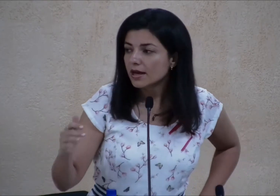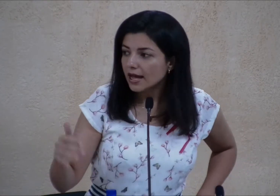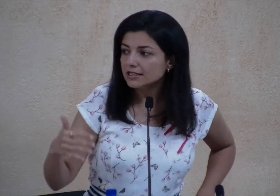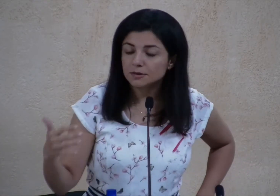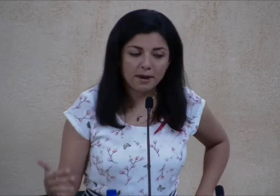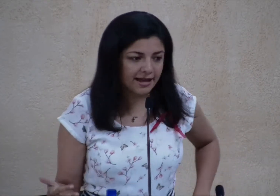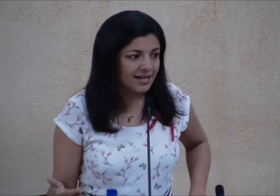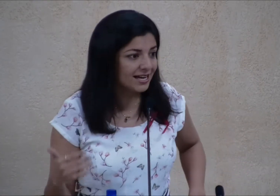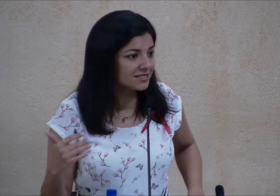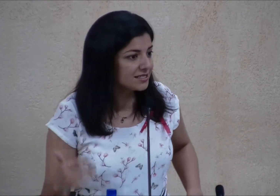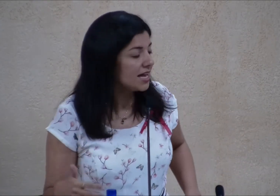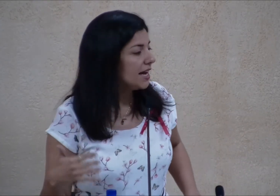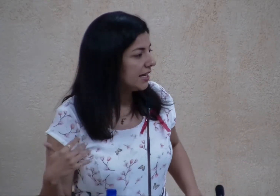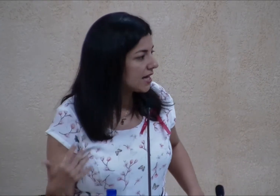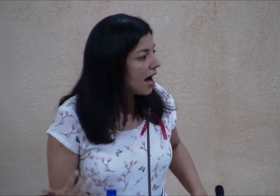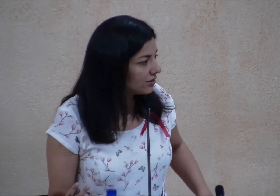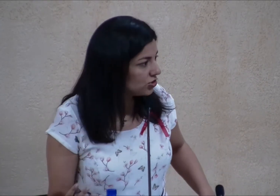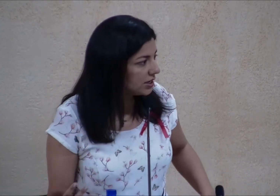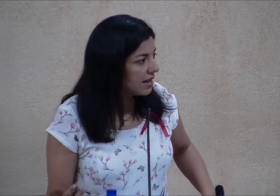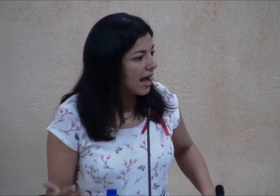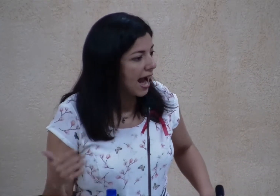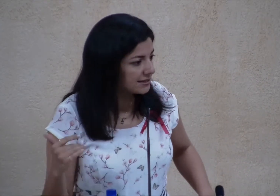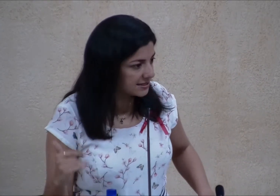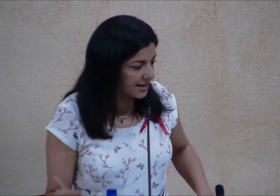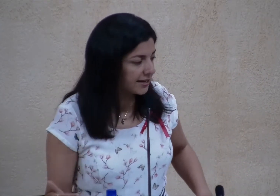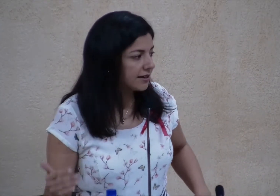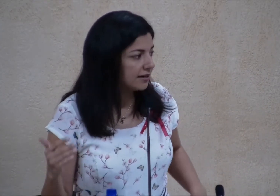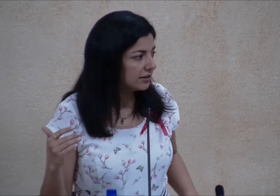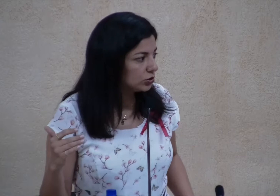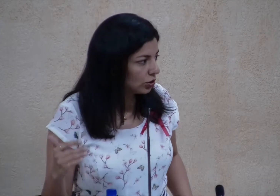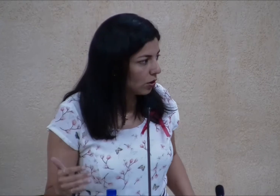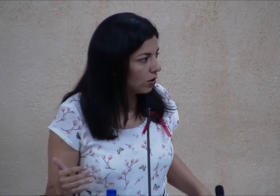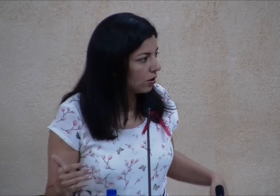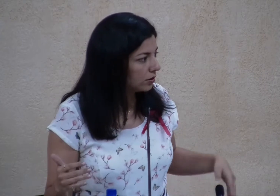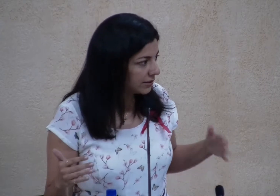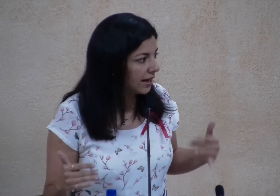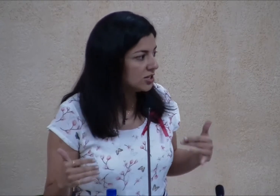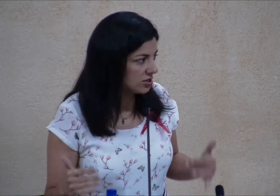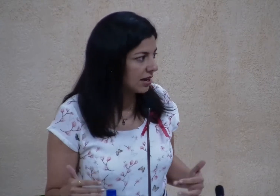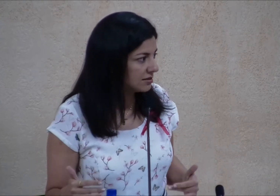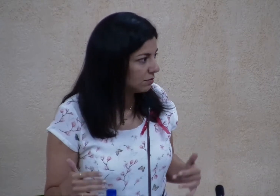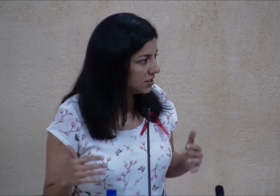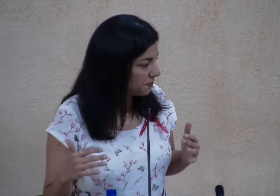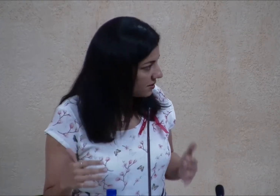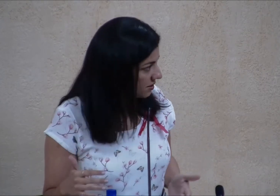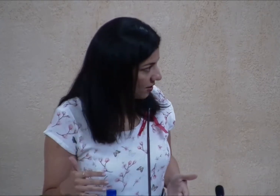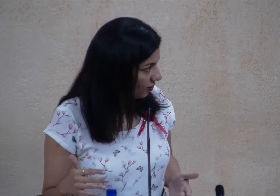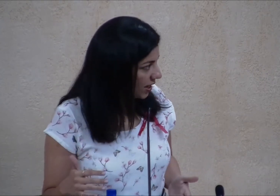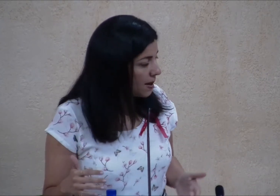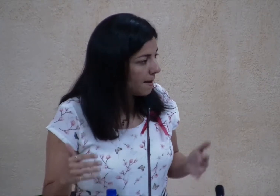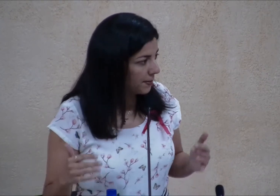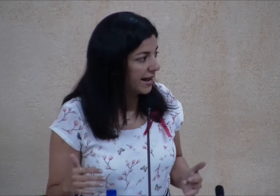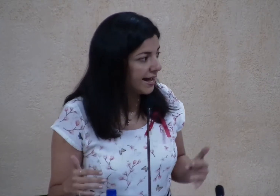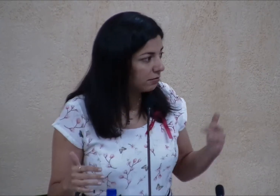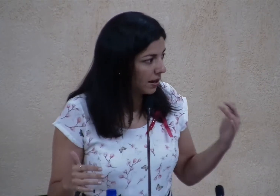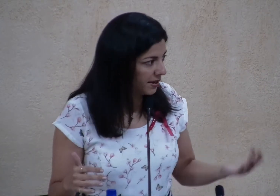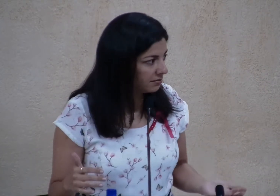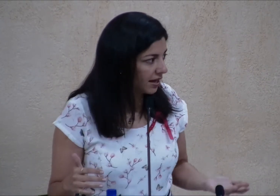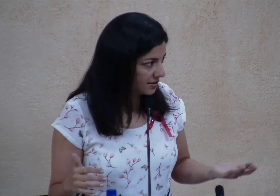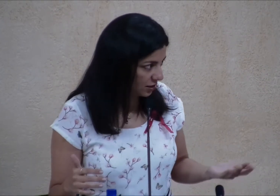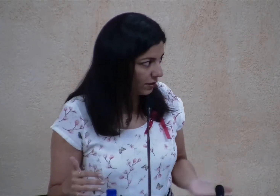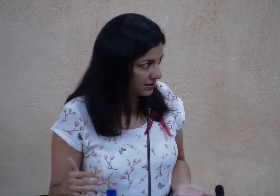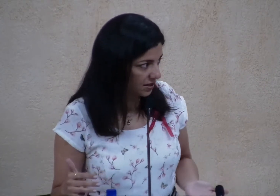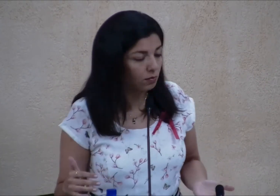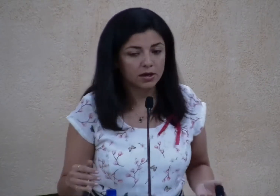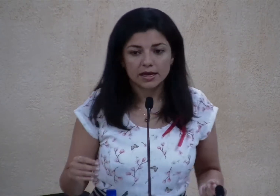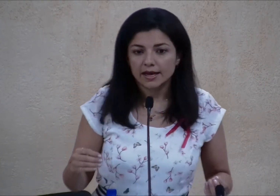requerimento, eles pedem a celeridade acerca da legislação específica para regulamentar